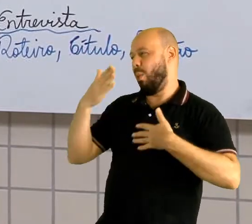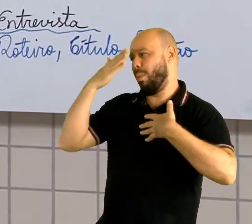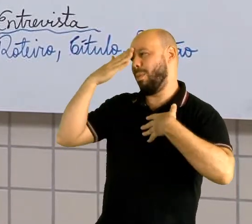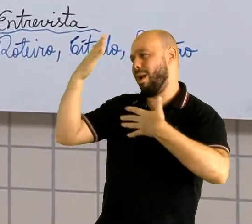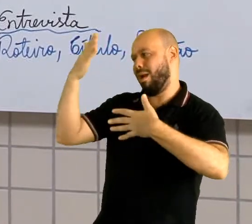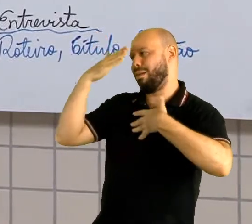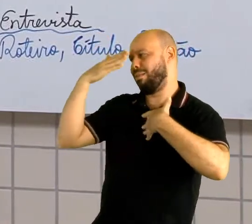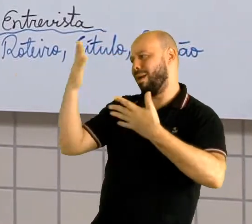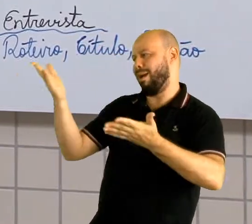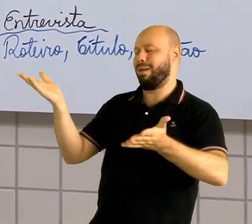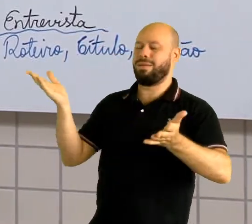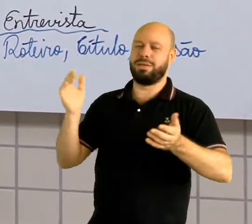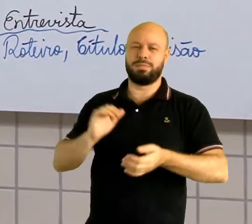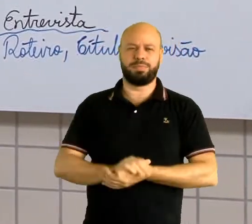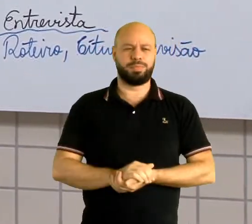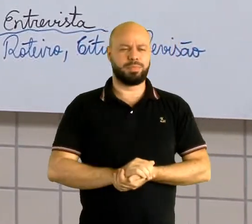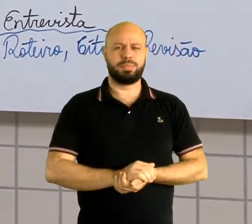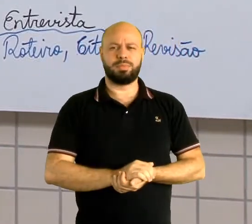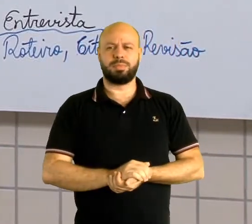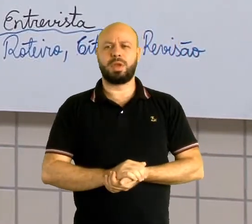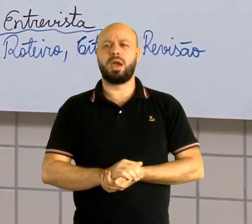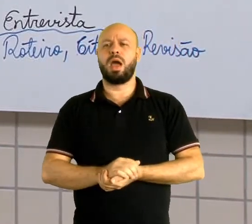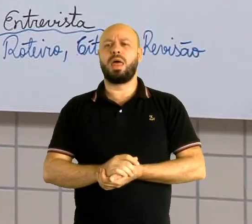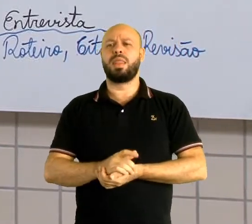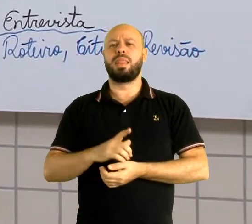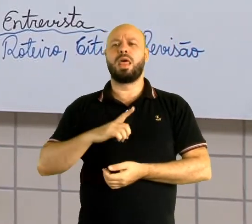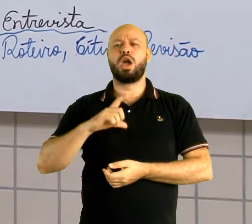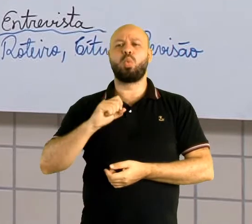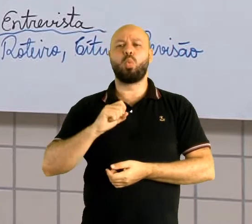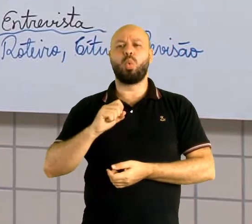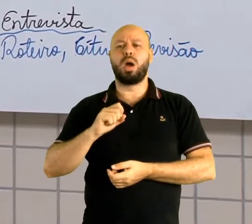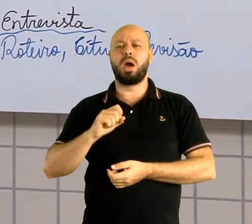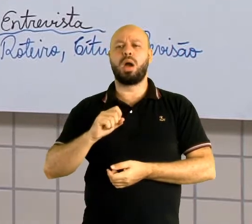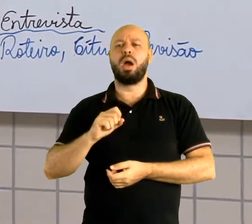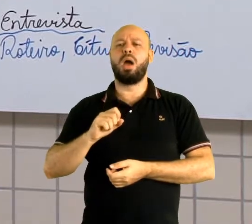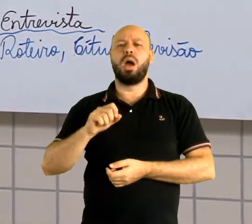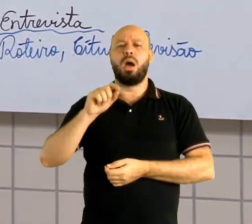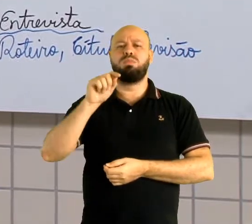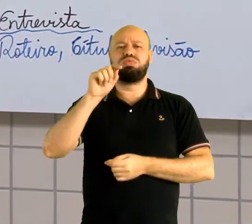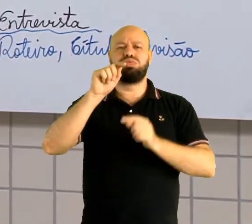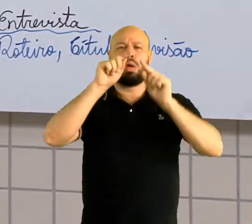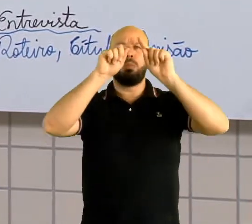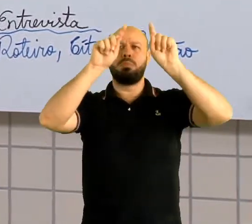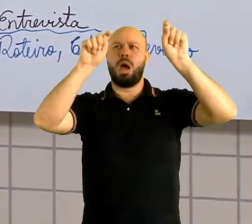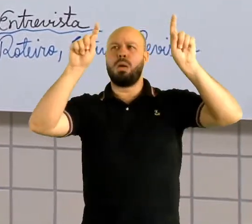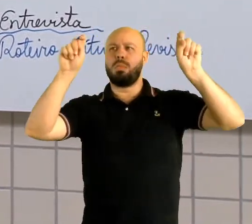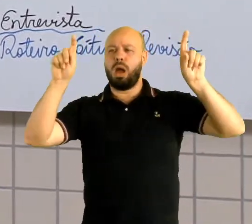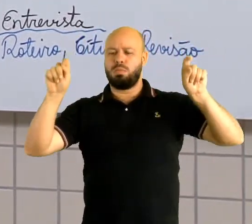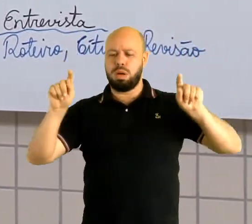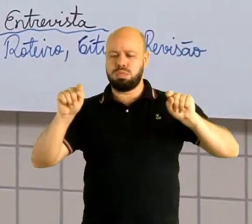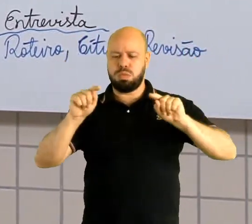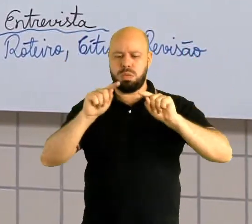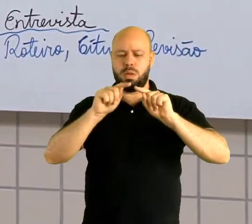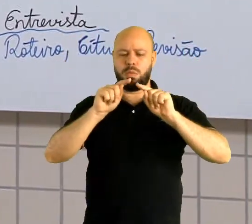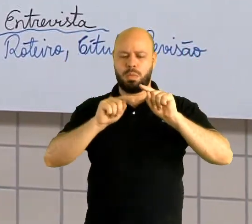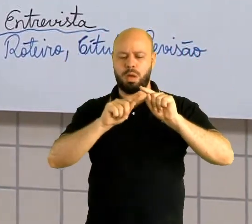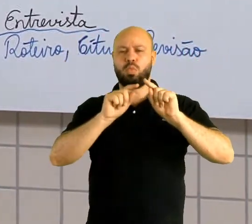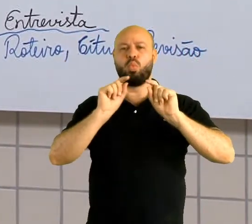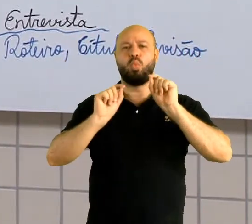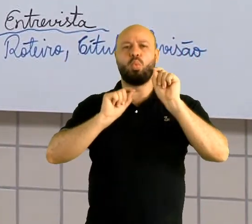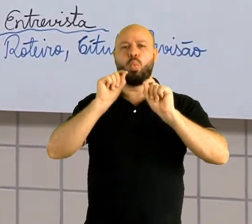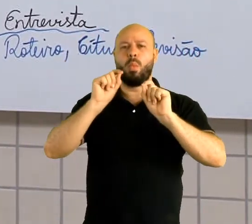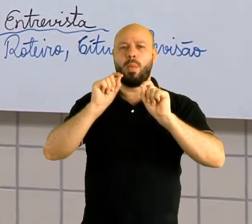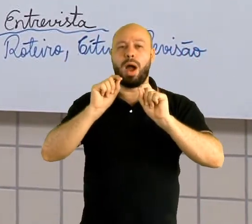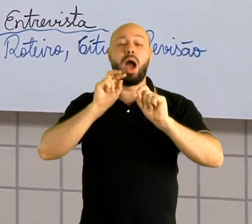do entrevistado, que está dentro de balões, que é um recurso que a gente utiliza nas histórias em quadrinhos, o